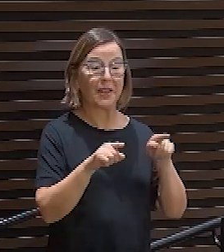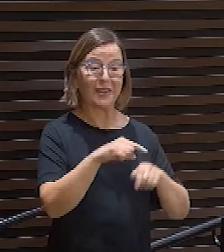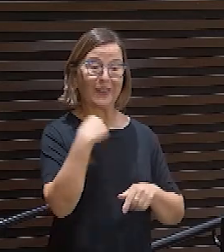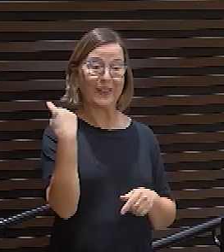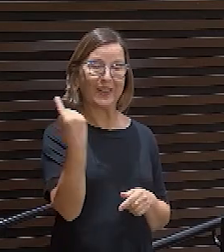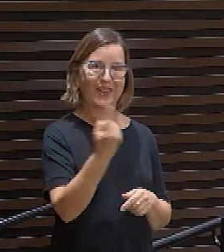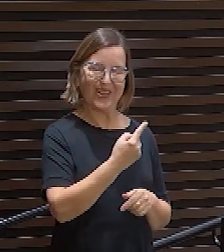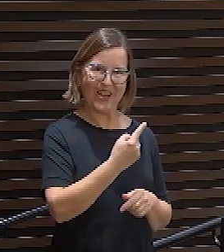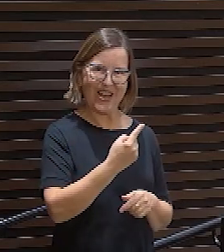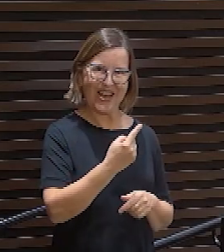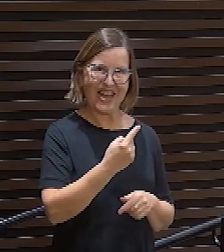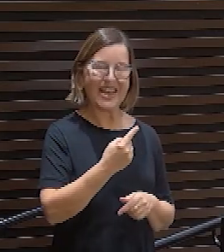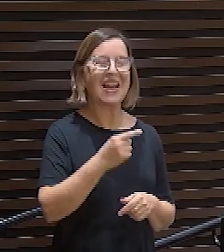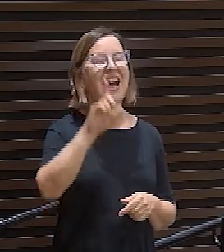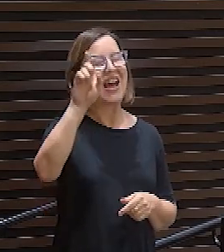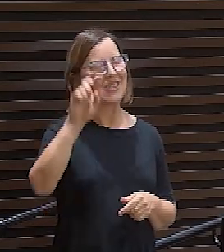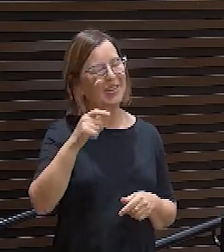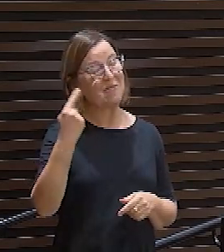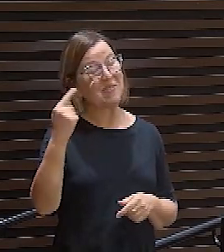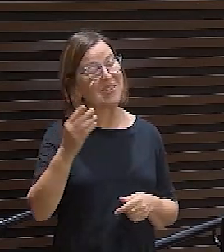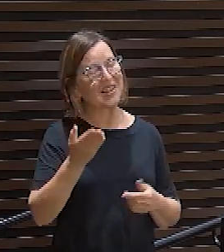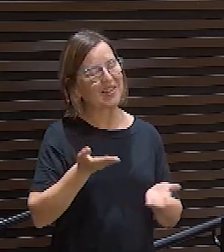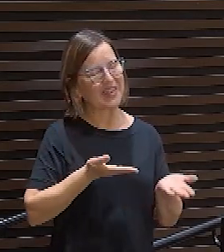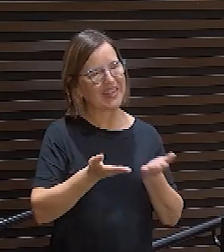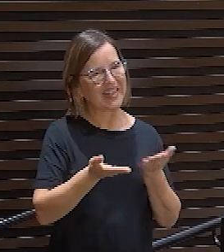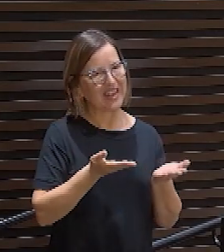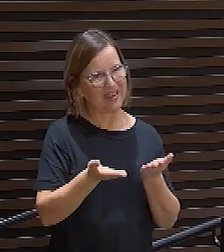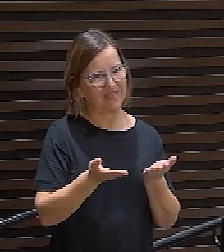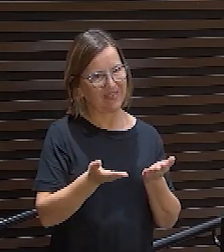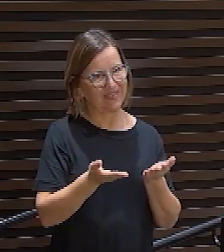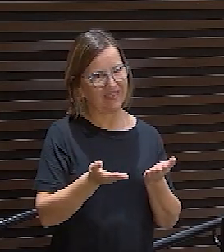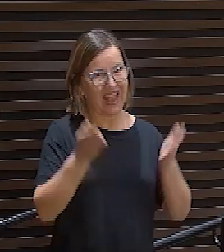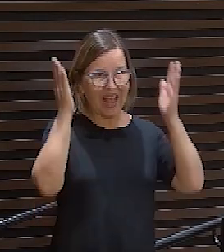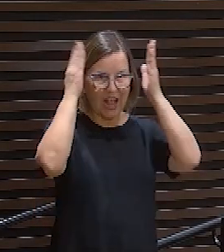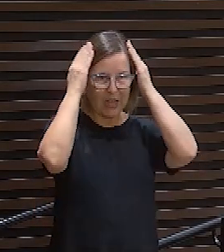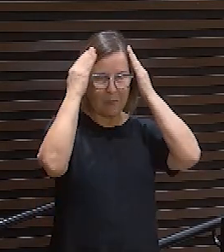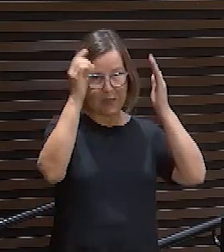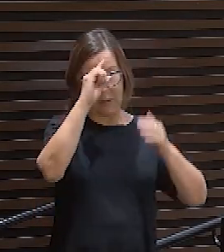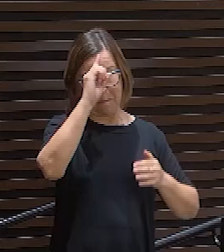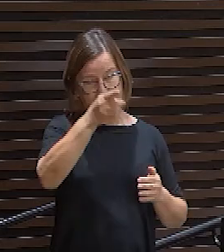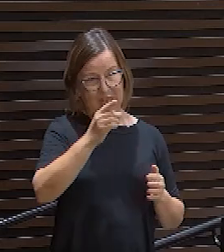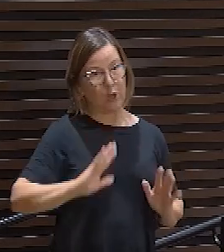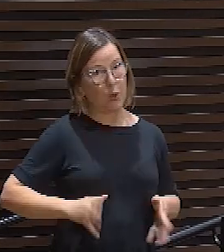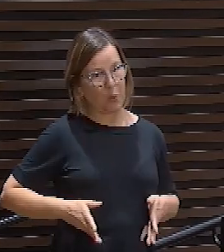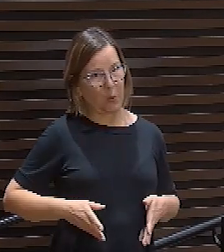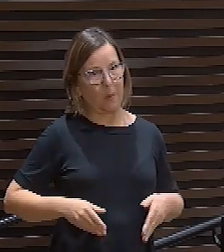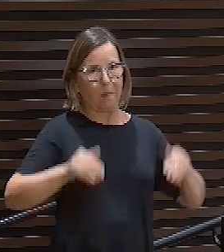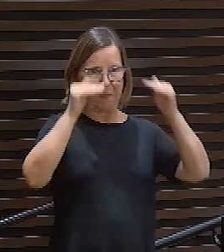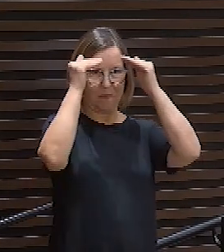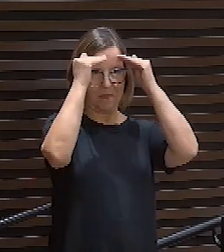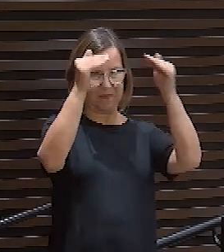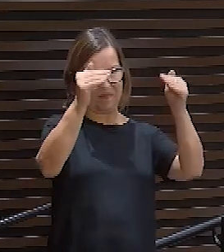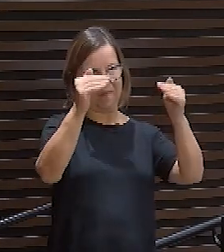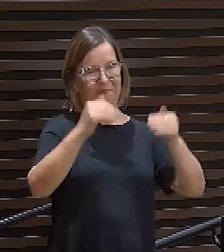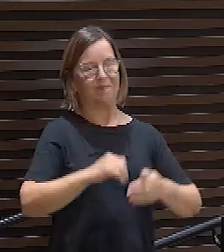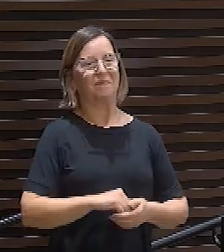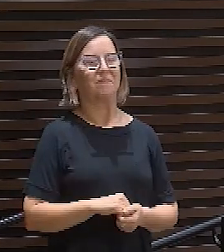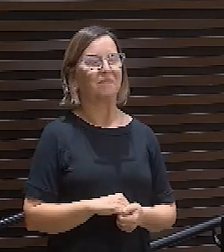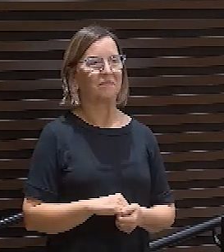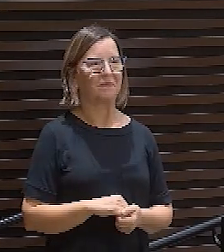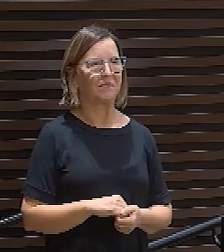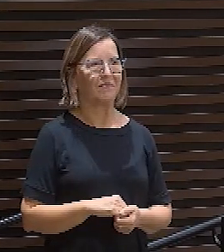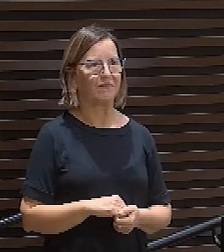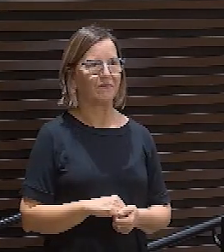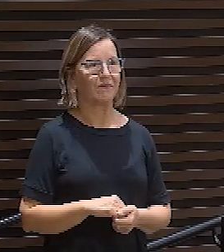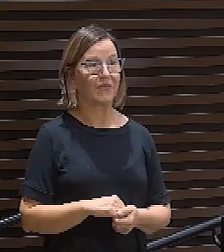seus servos. A cabeça manda, o corpo obedece. Se eu